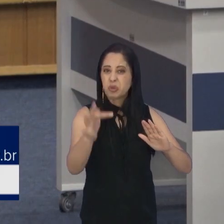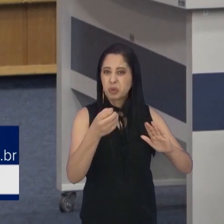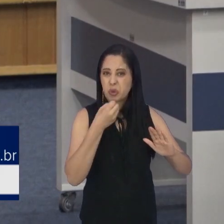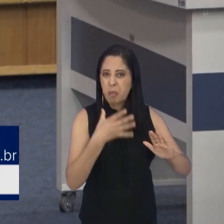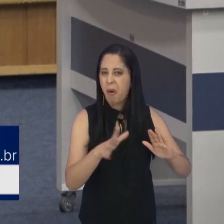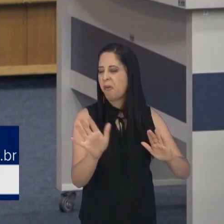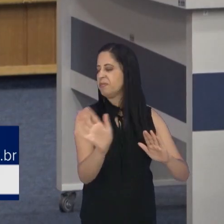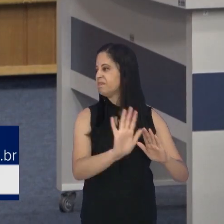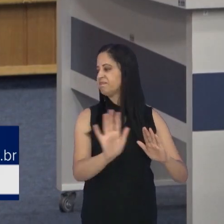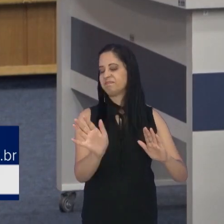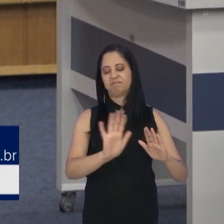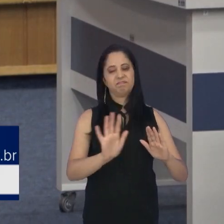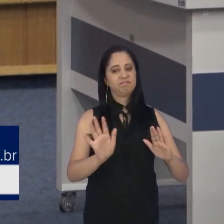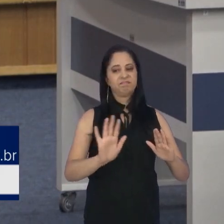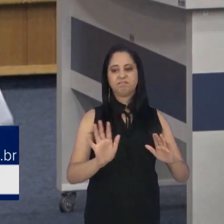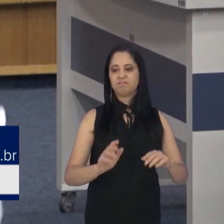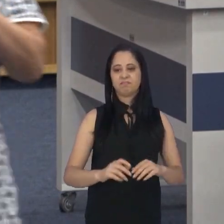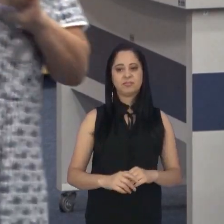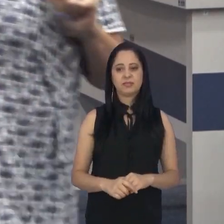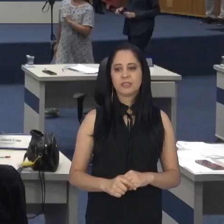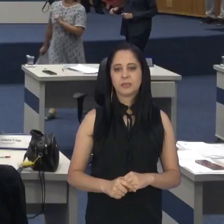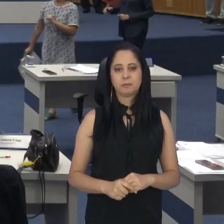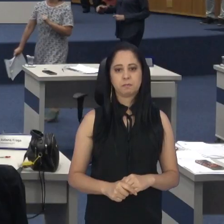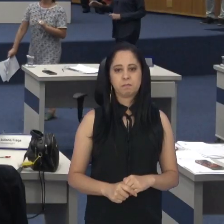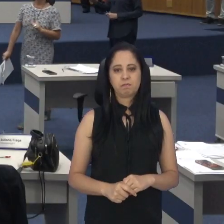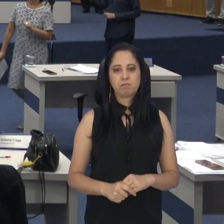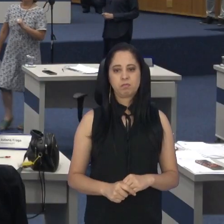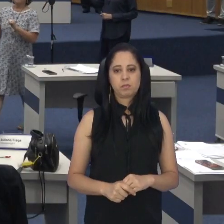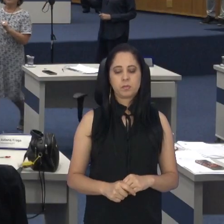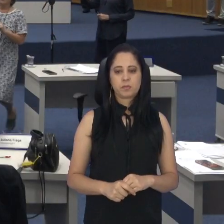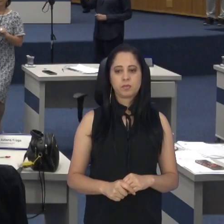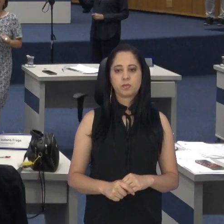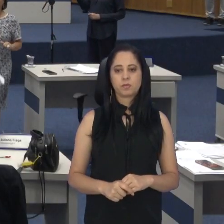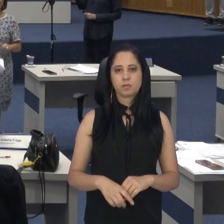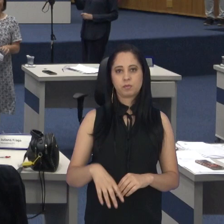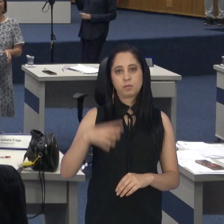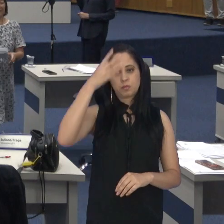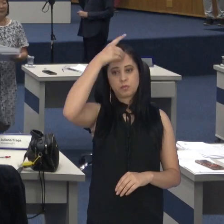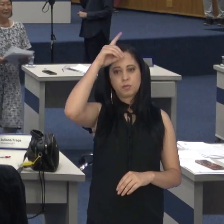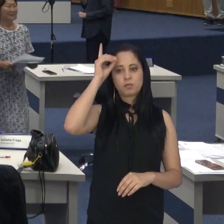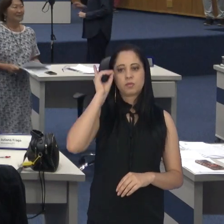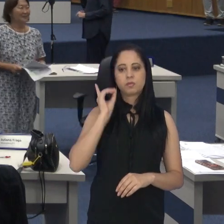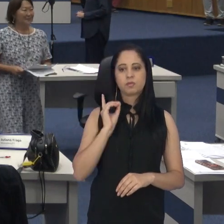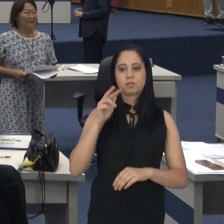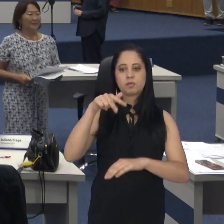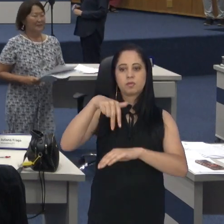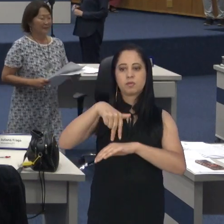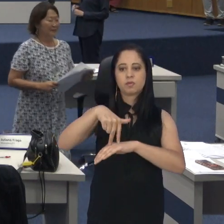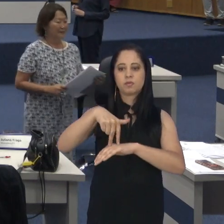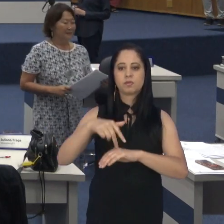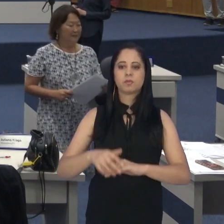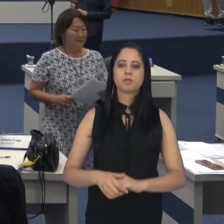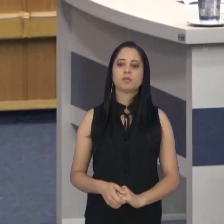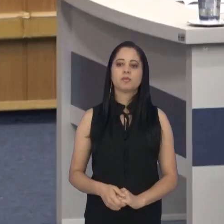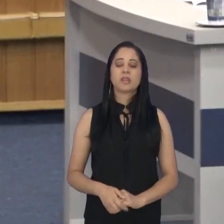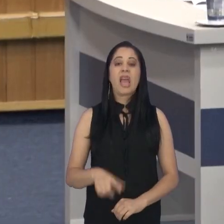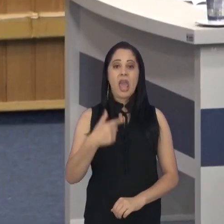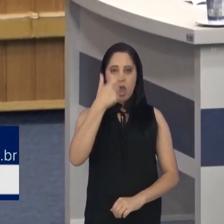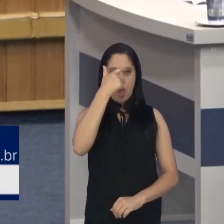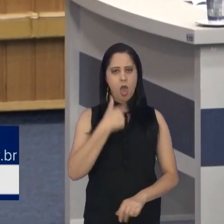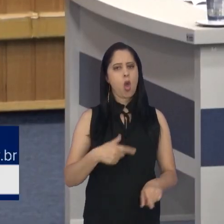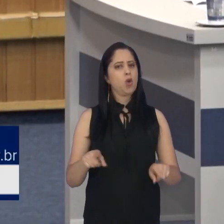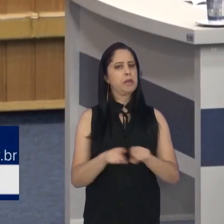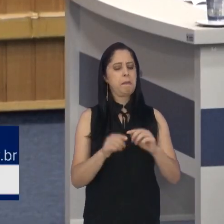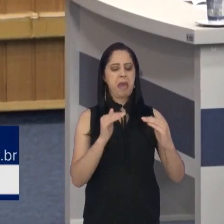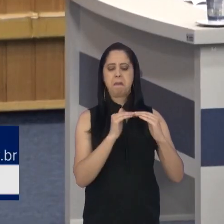cultura ter um autocrata. Justificativa de voto, a vereadora Dulce Rita. Senhor presidente, também estou votando contra, e o que